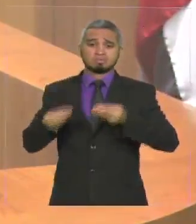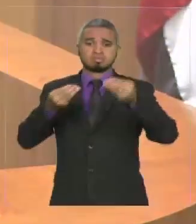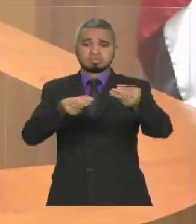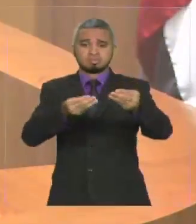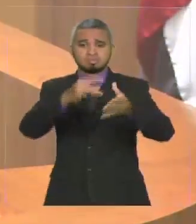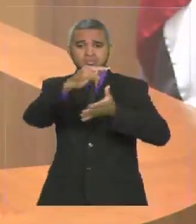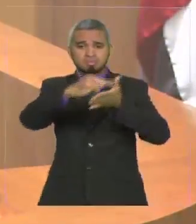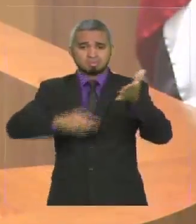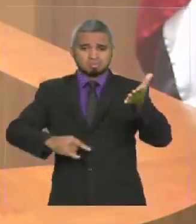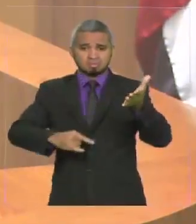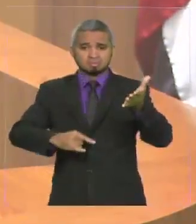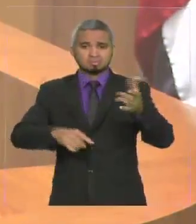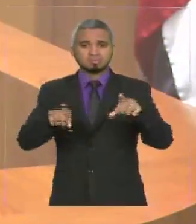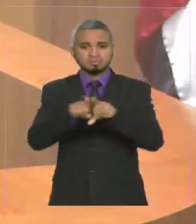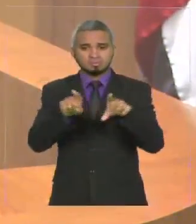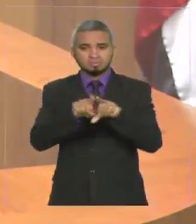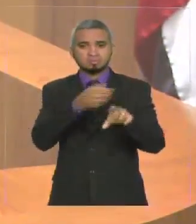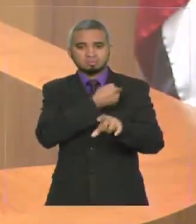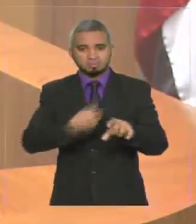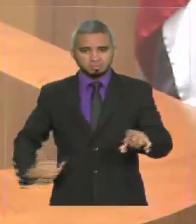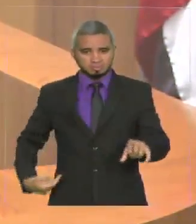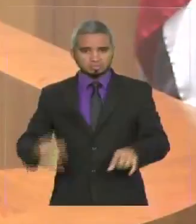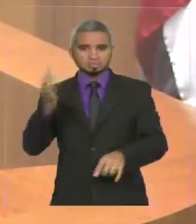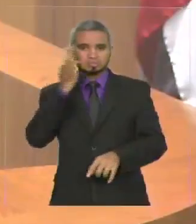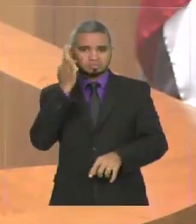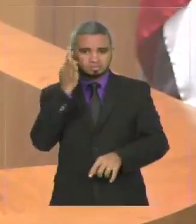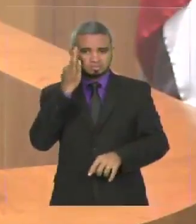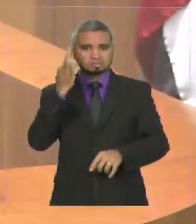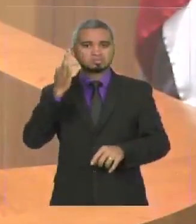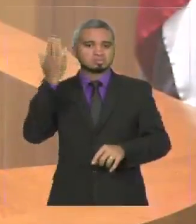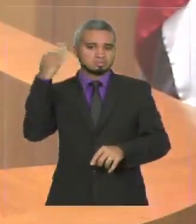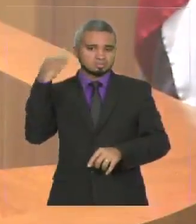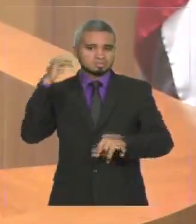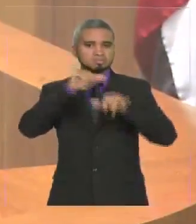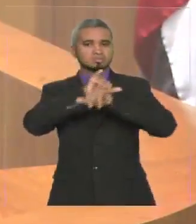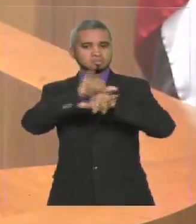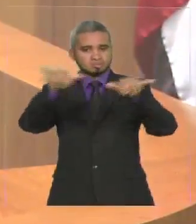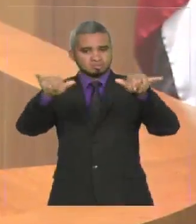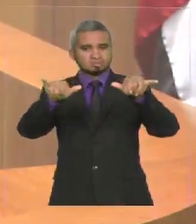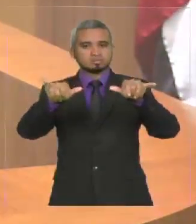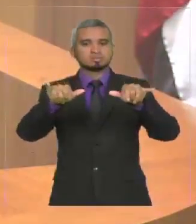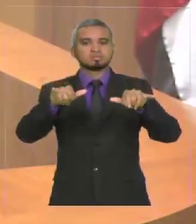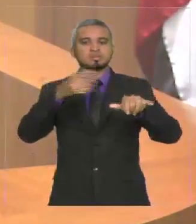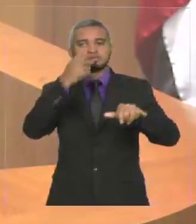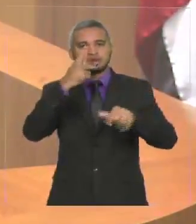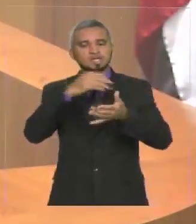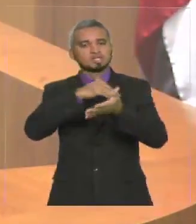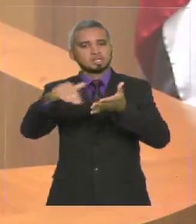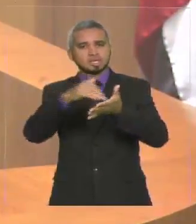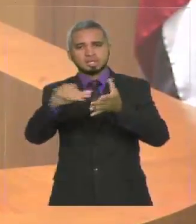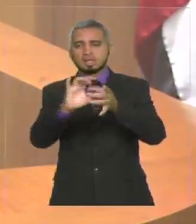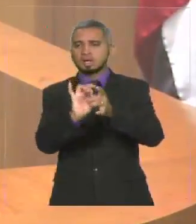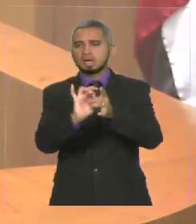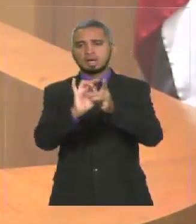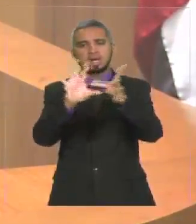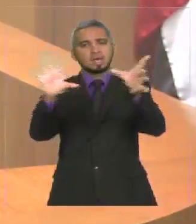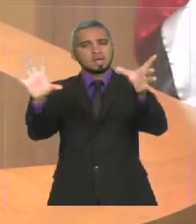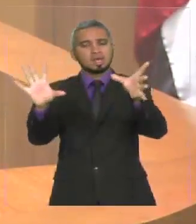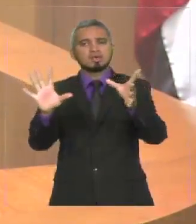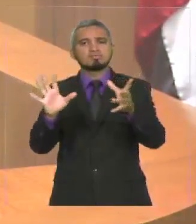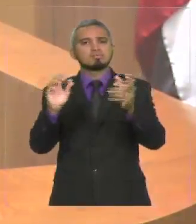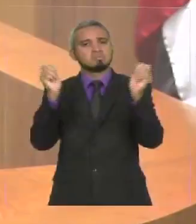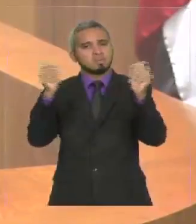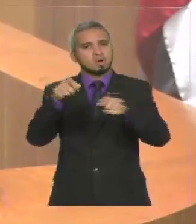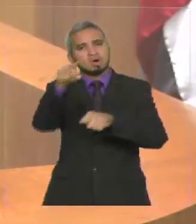O governador Flávio Dino, quando veio ler sua mensagem aqui nesta casa, colocou os secretários à disposição desta casa e é nosso